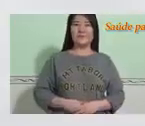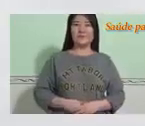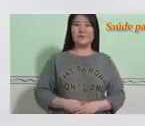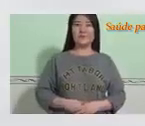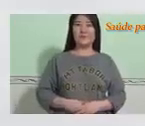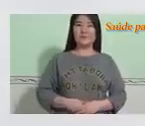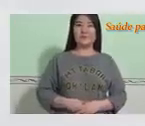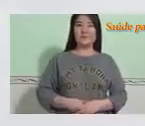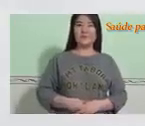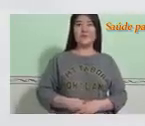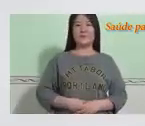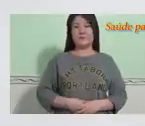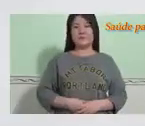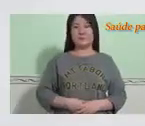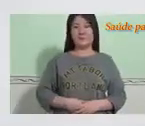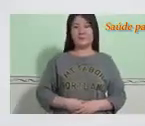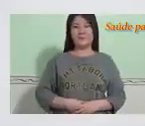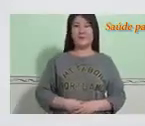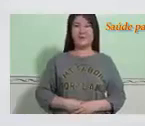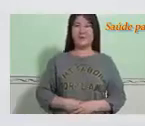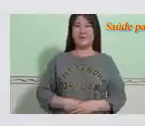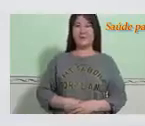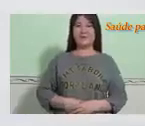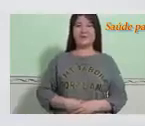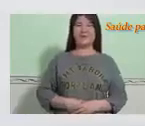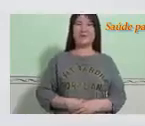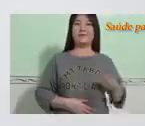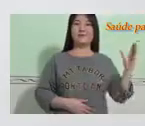ou nos ossos, por exemplo.